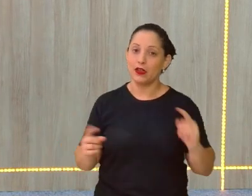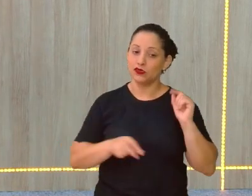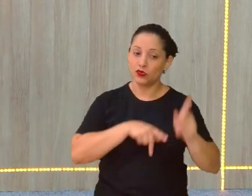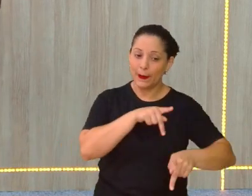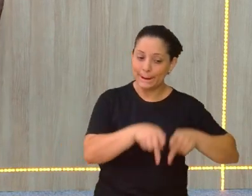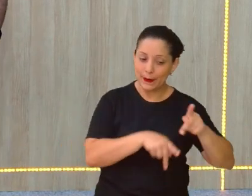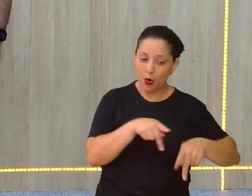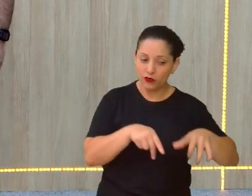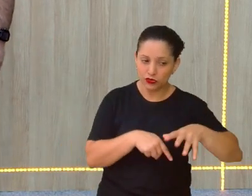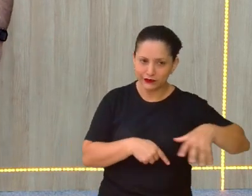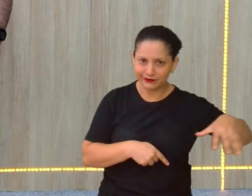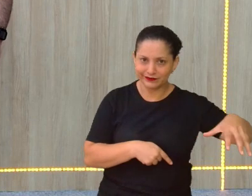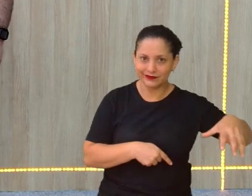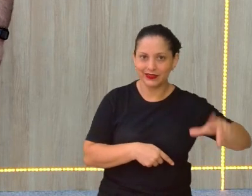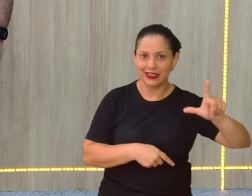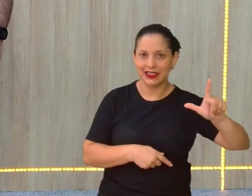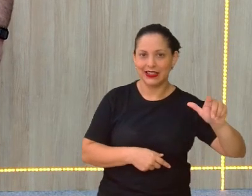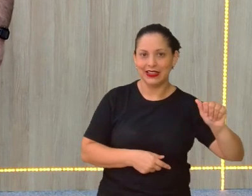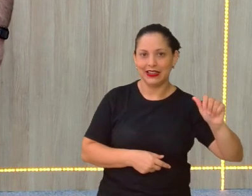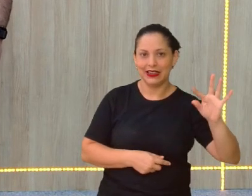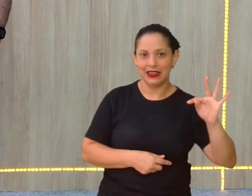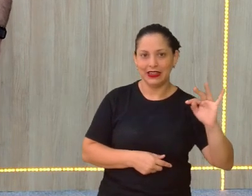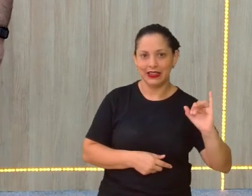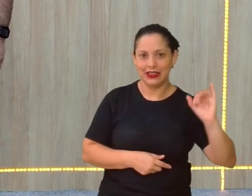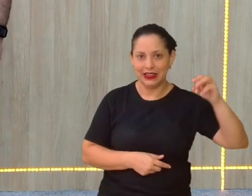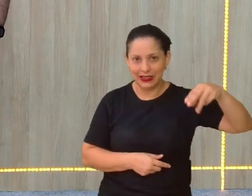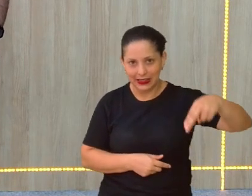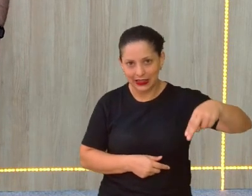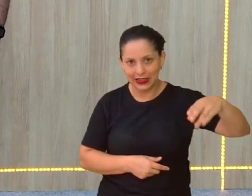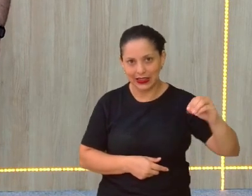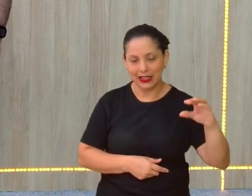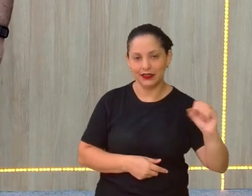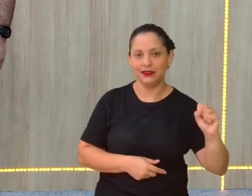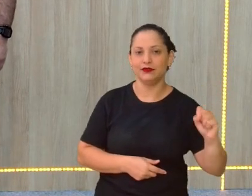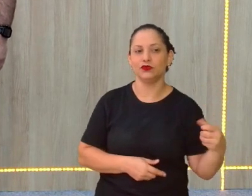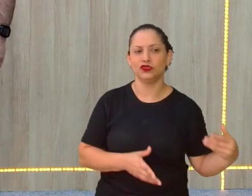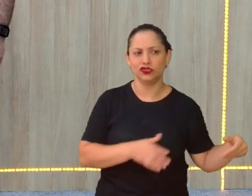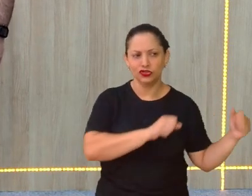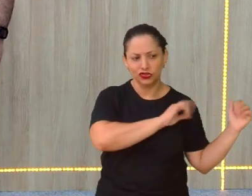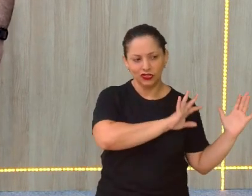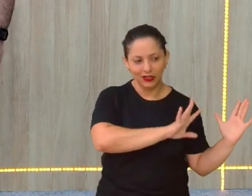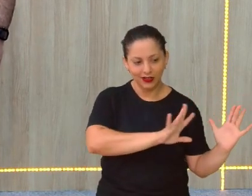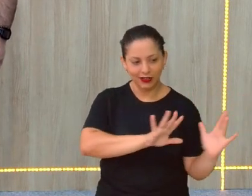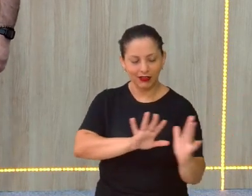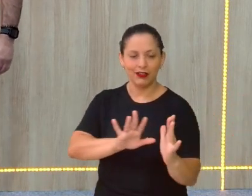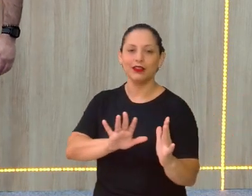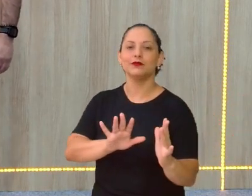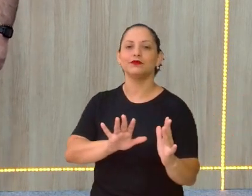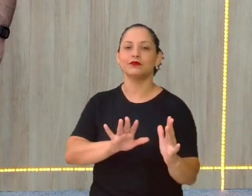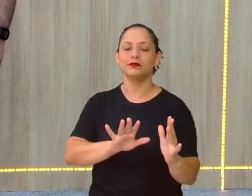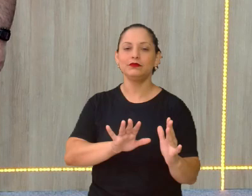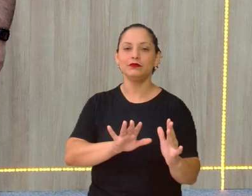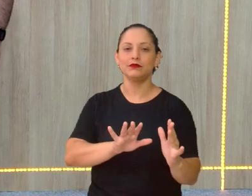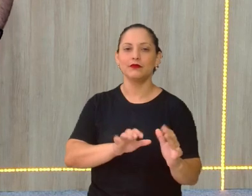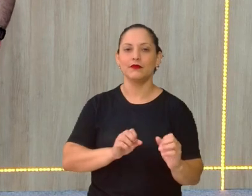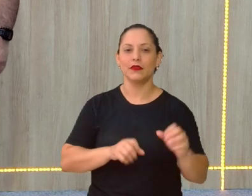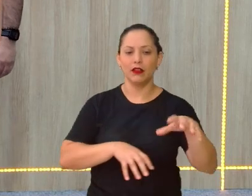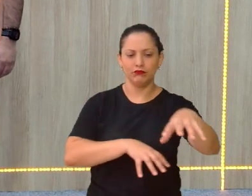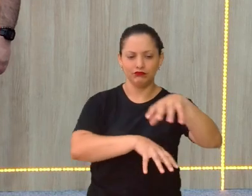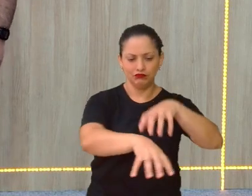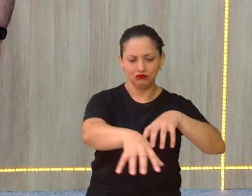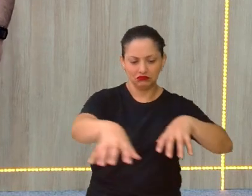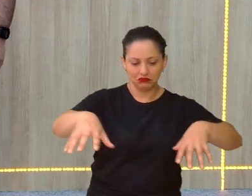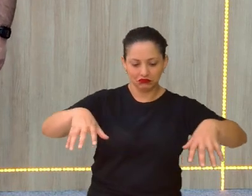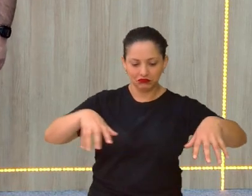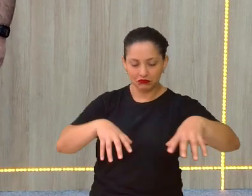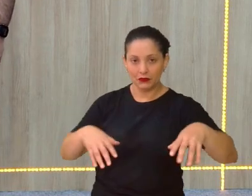latinos, né, os italiotas, né, ocuparam a região por volta de 2000 a.C., né? se instalaram na região do Lácio, nas proximidades